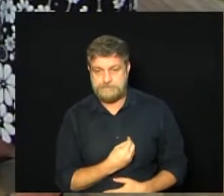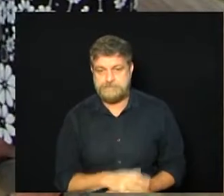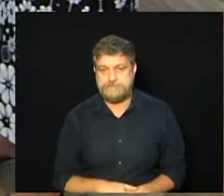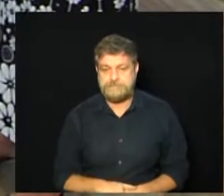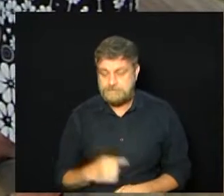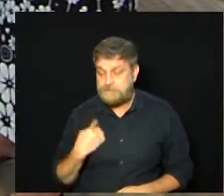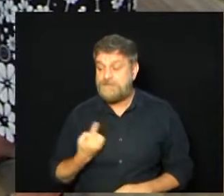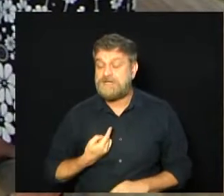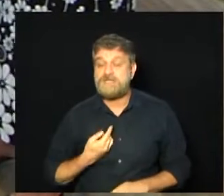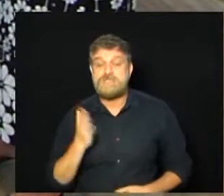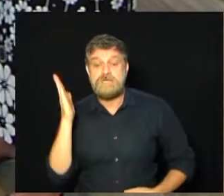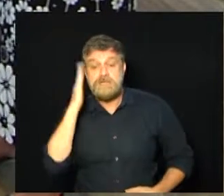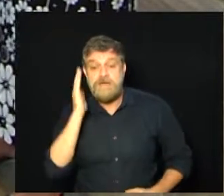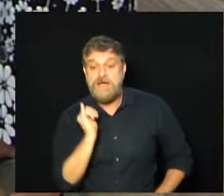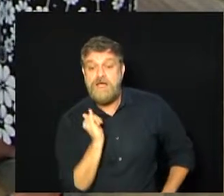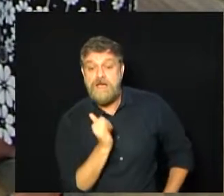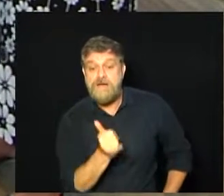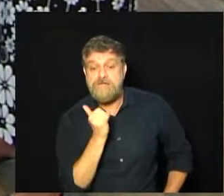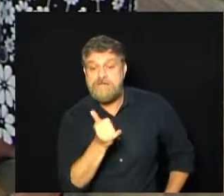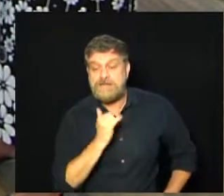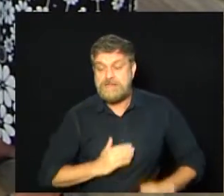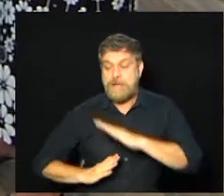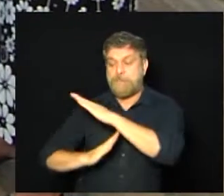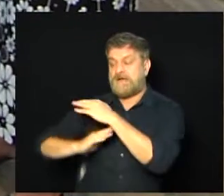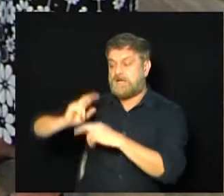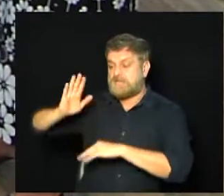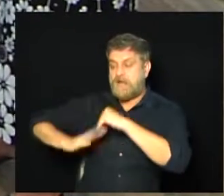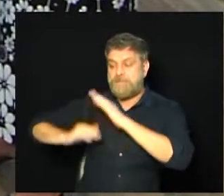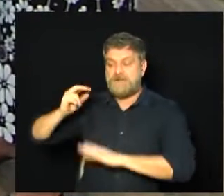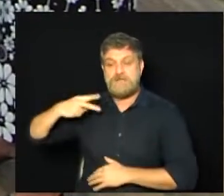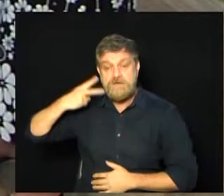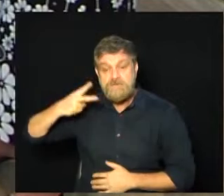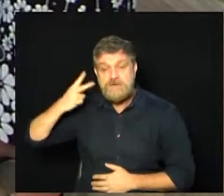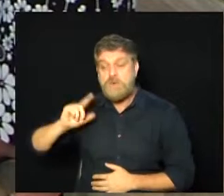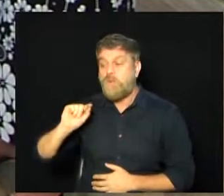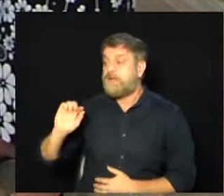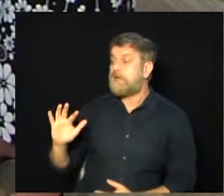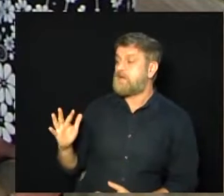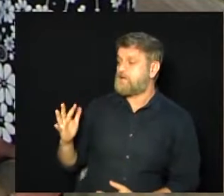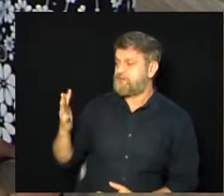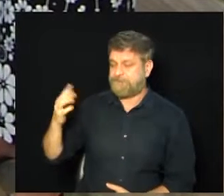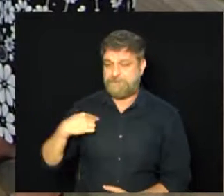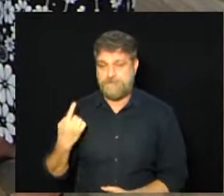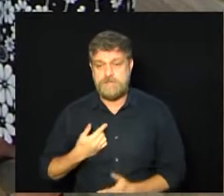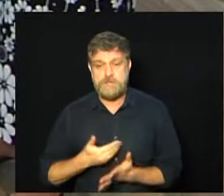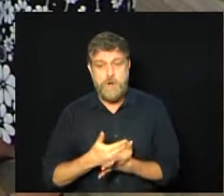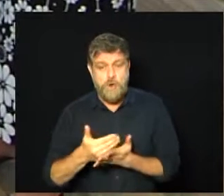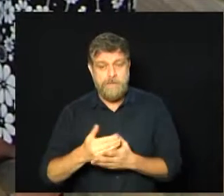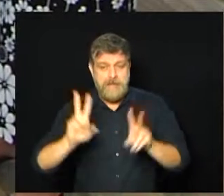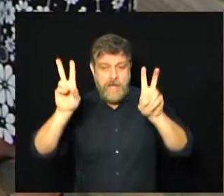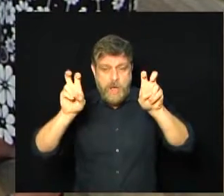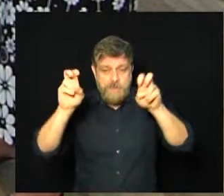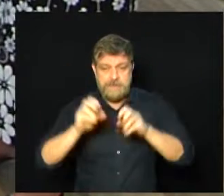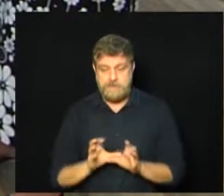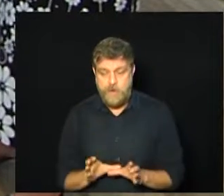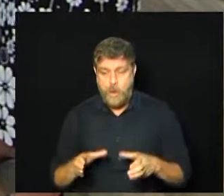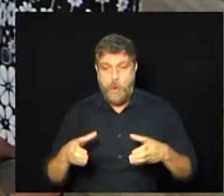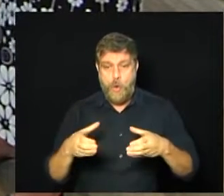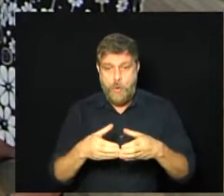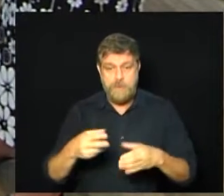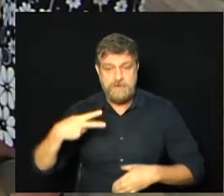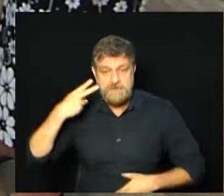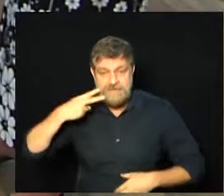Para nós falarmos sobre as notícias do Legislativo que envolve a Câmara de Campinas, a gente começa falando sobre o Parlamento